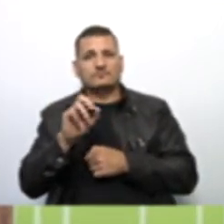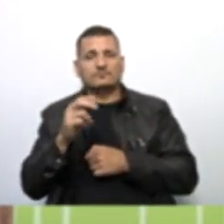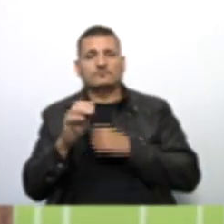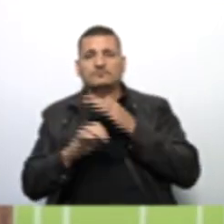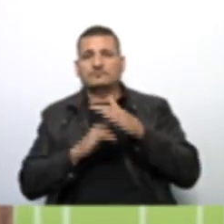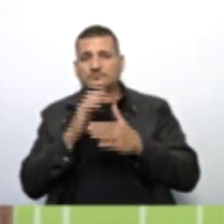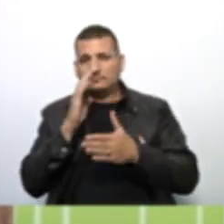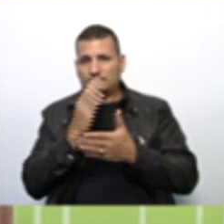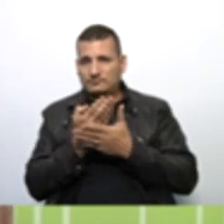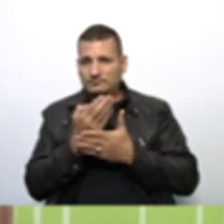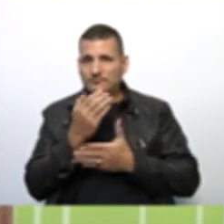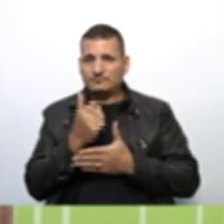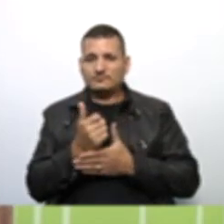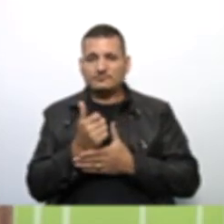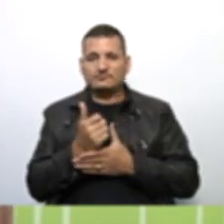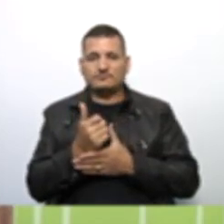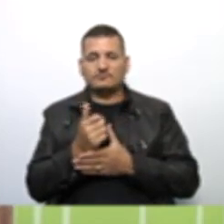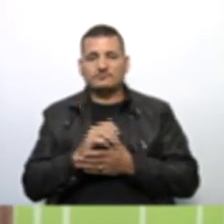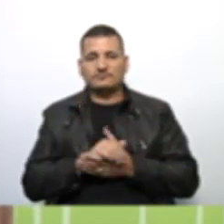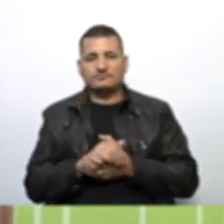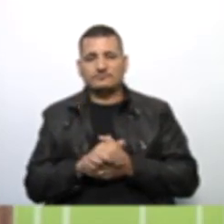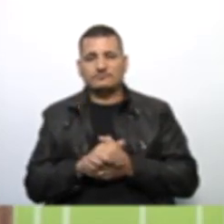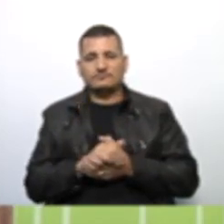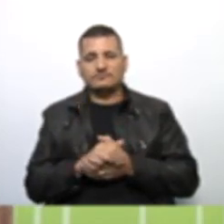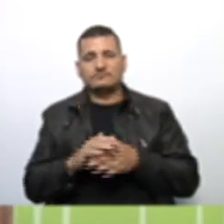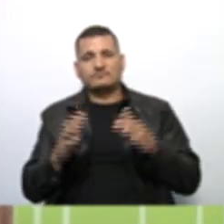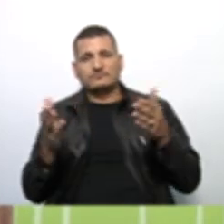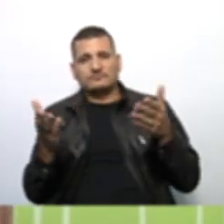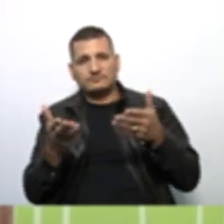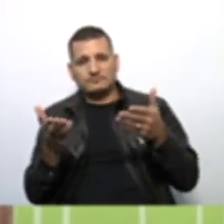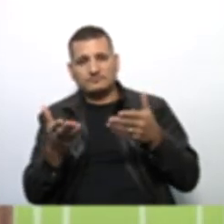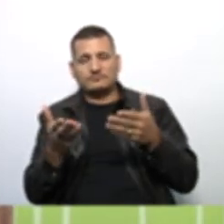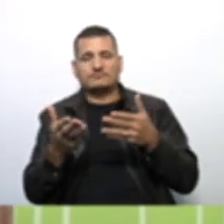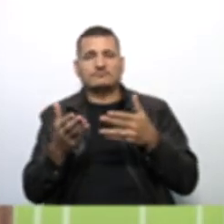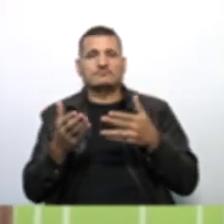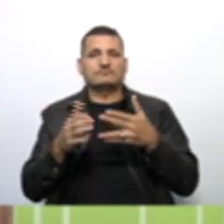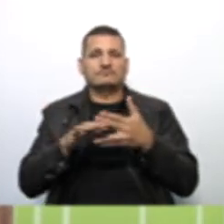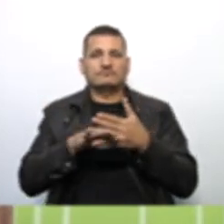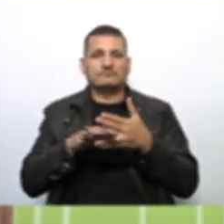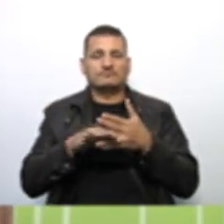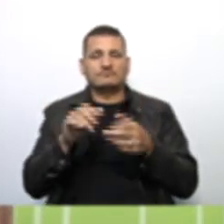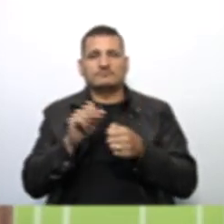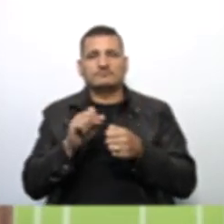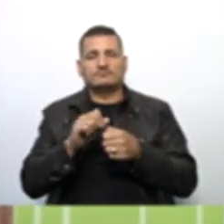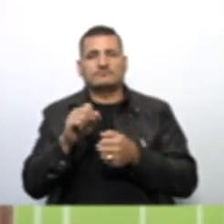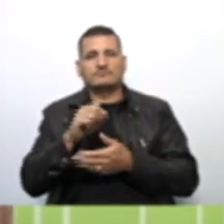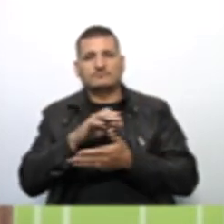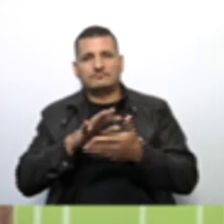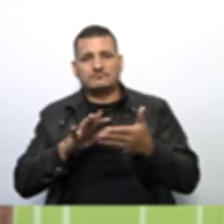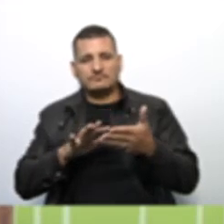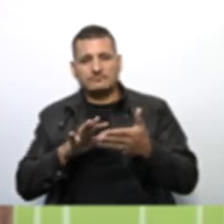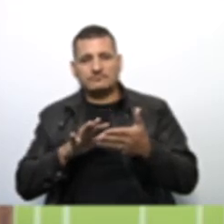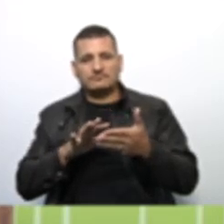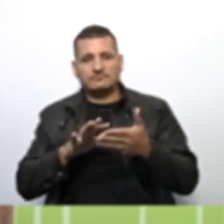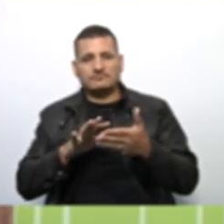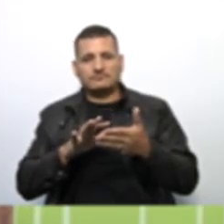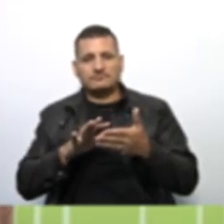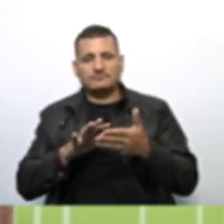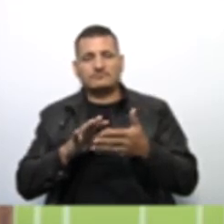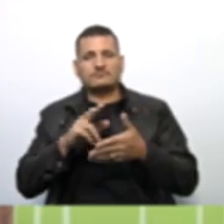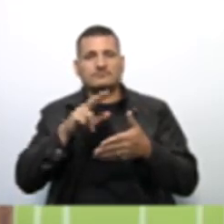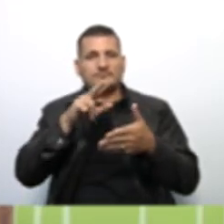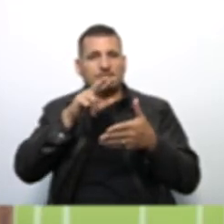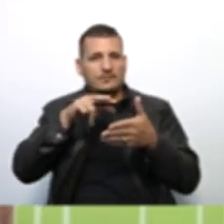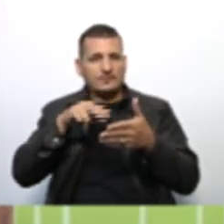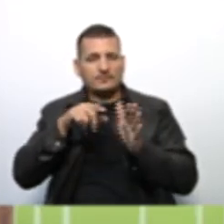empresas confiáveis. Né? Então, nós vamos agora para a nossa atividade em sala, né? Bastante concentração, leia